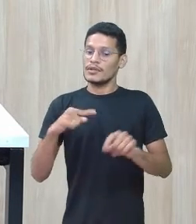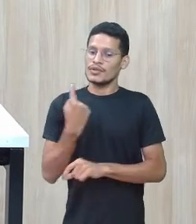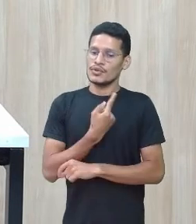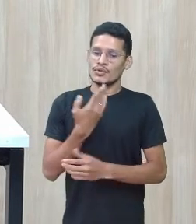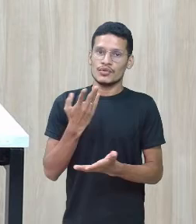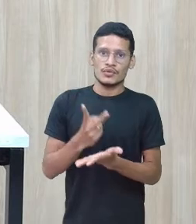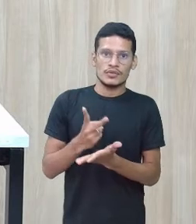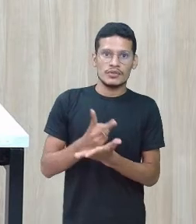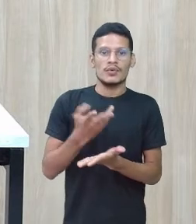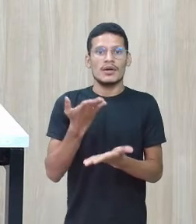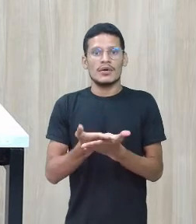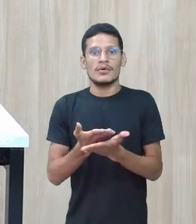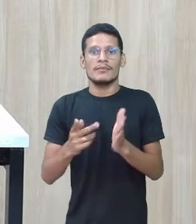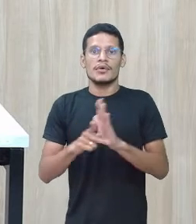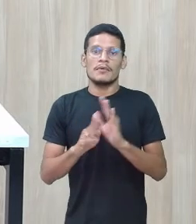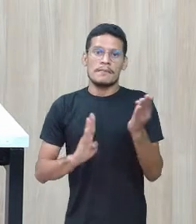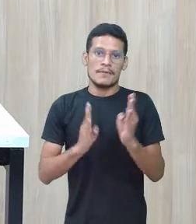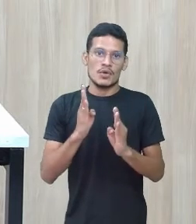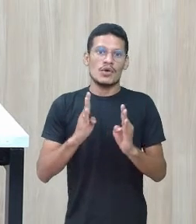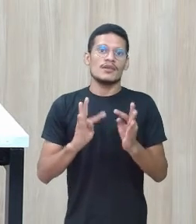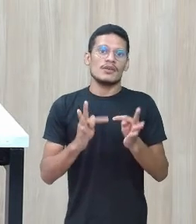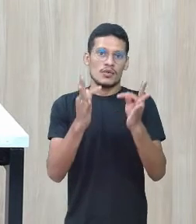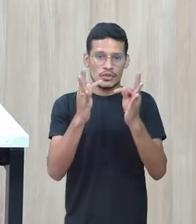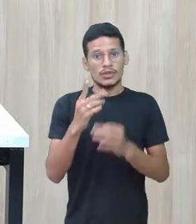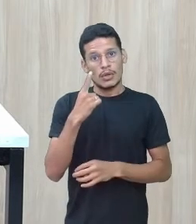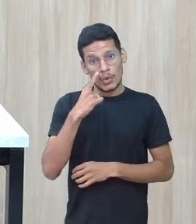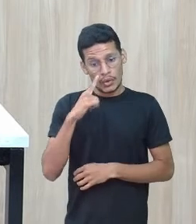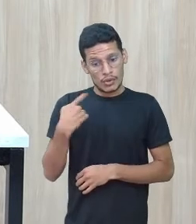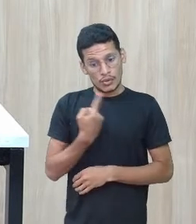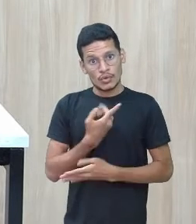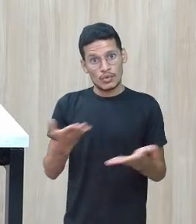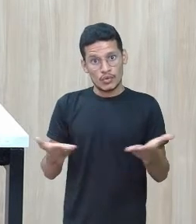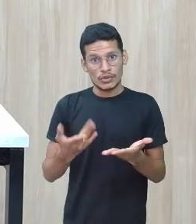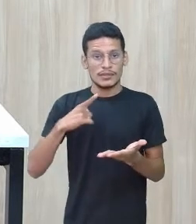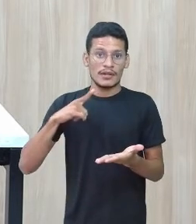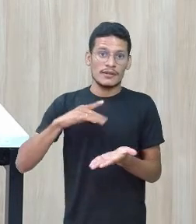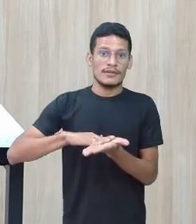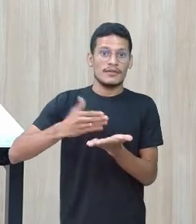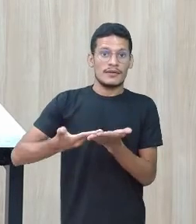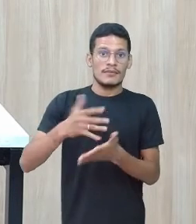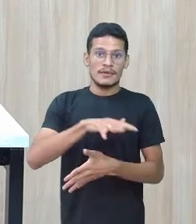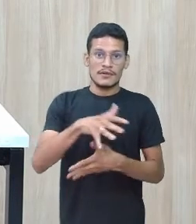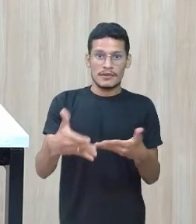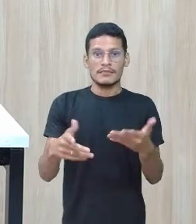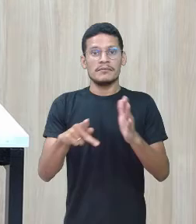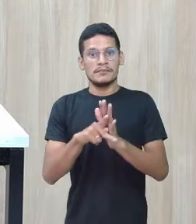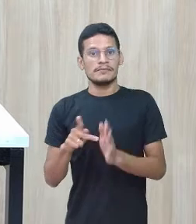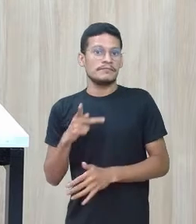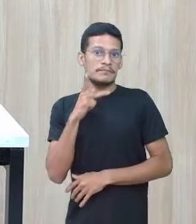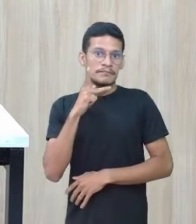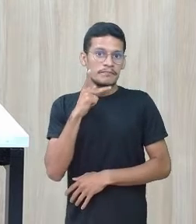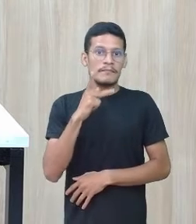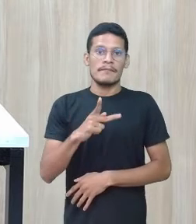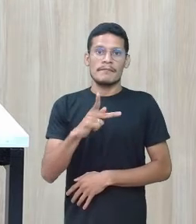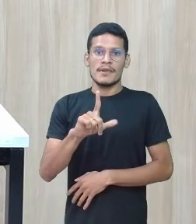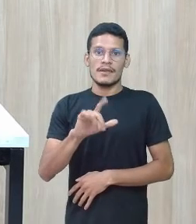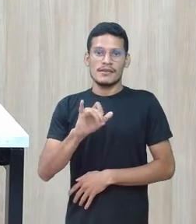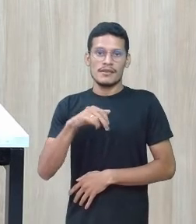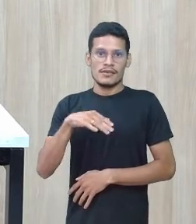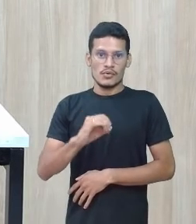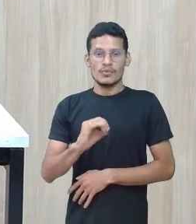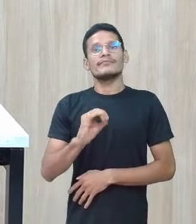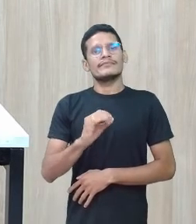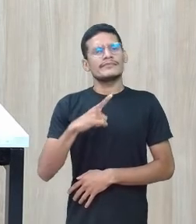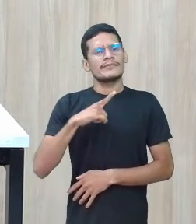nosso assunto de biotecnologia. E hoje estamos com a presença do nosso intérprete de Libras, Plínio, que vai conosco